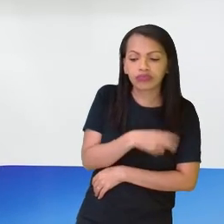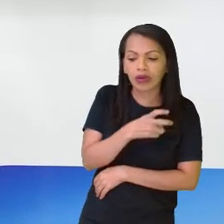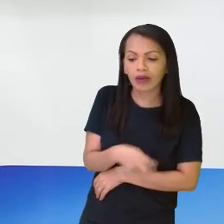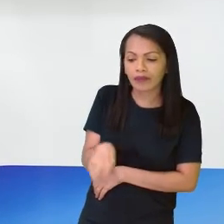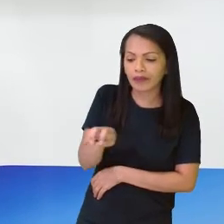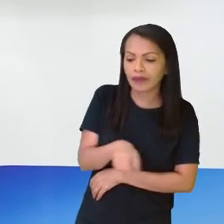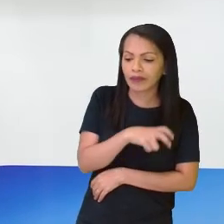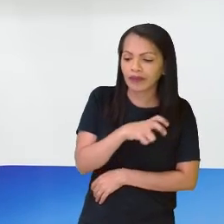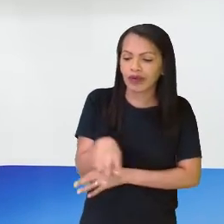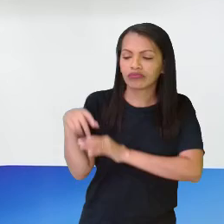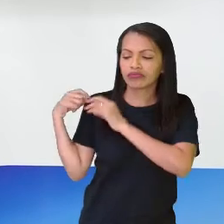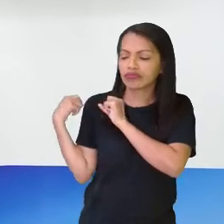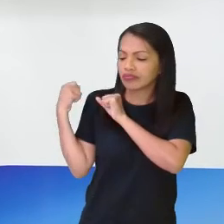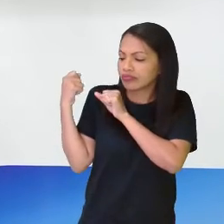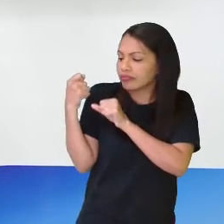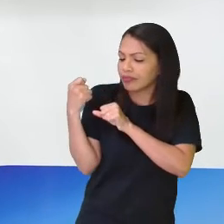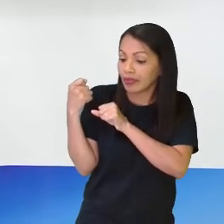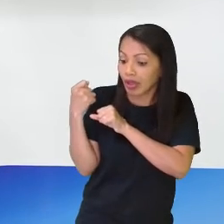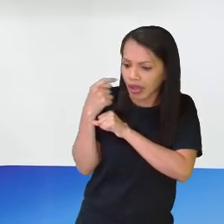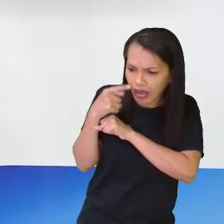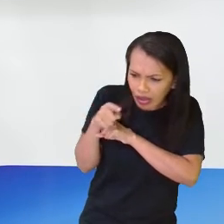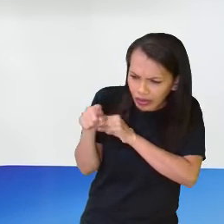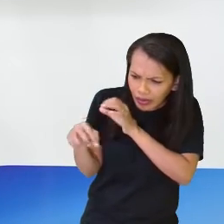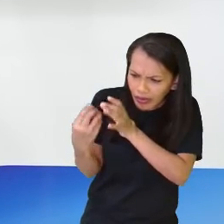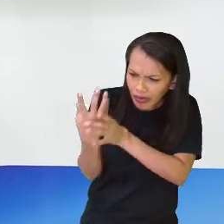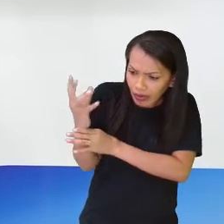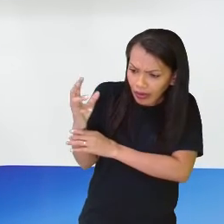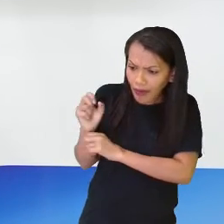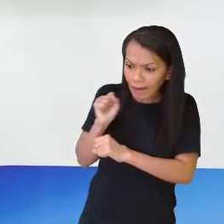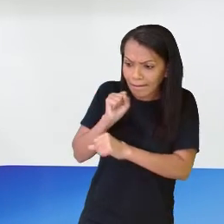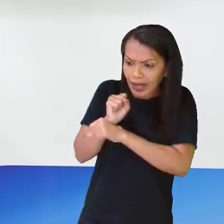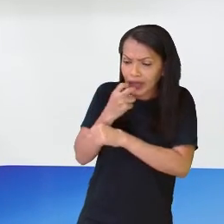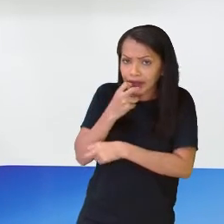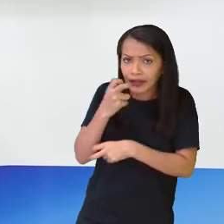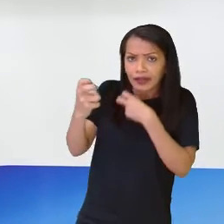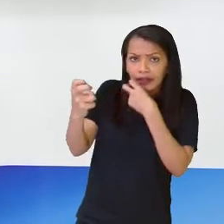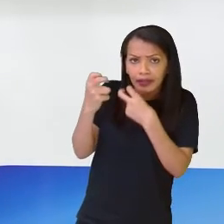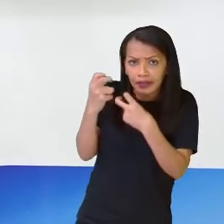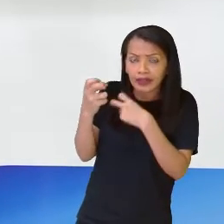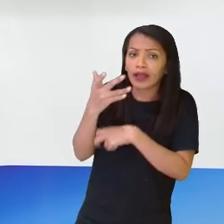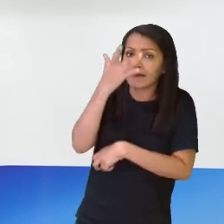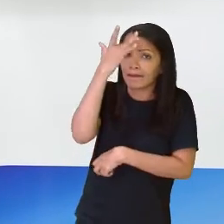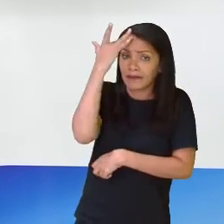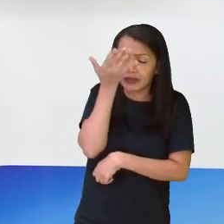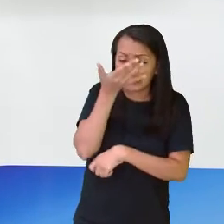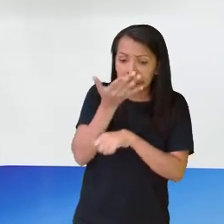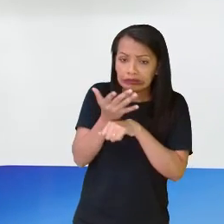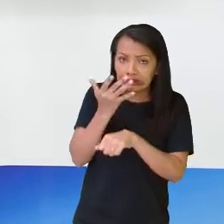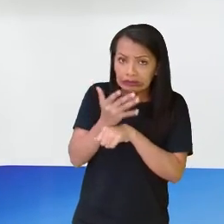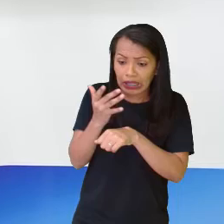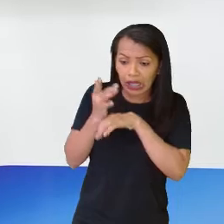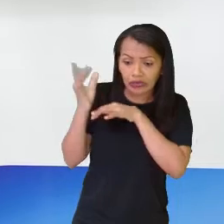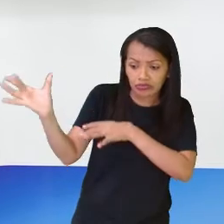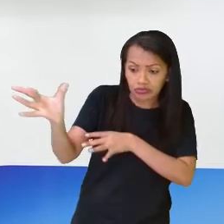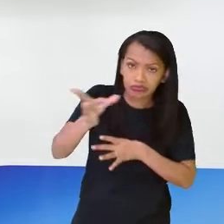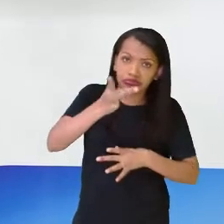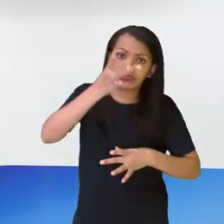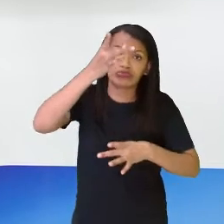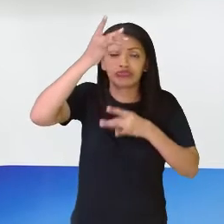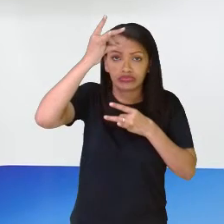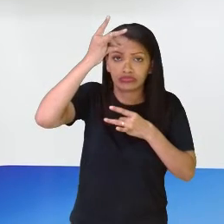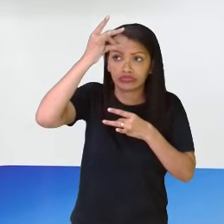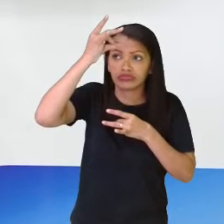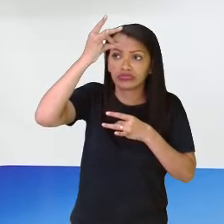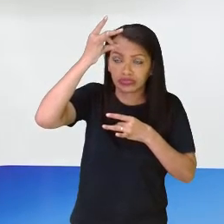ancinho e regador. Entra na horta, para e grita. Então, o ator que vai encenar o papel do coronel, ele aqui está